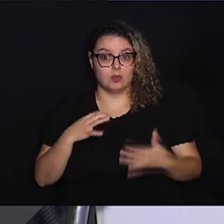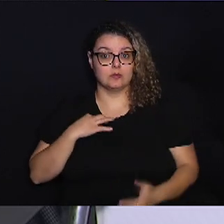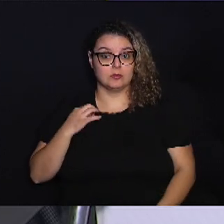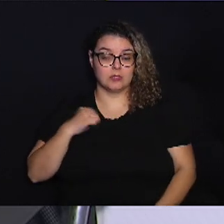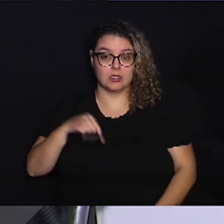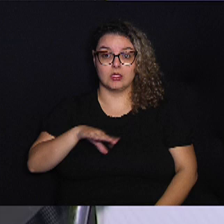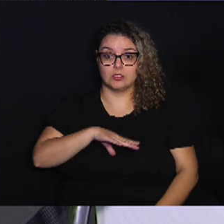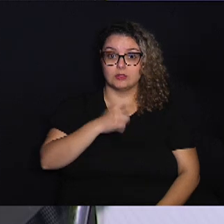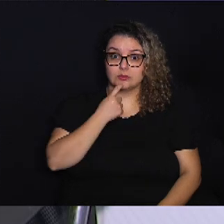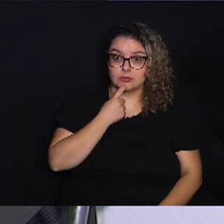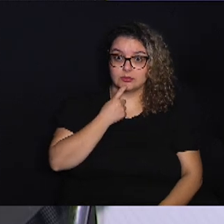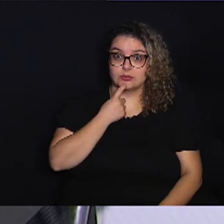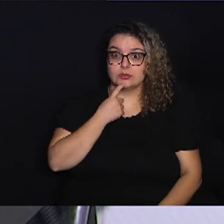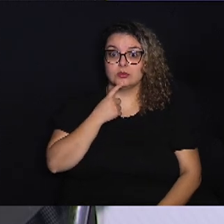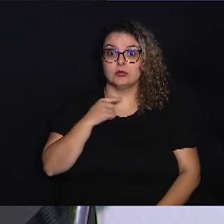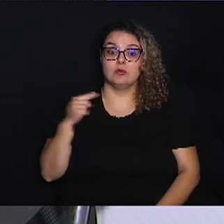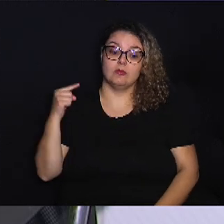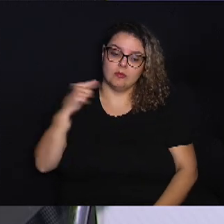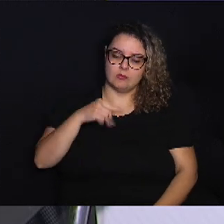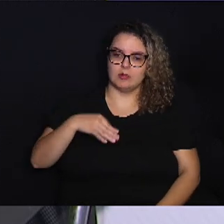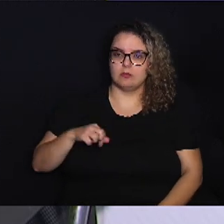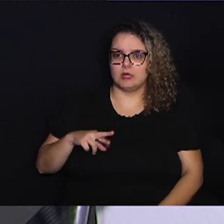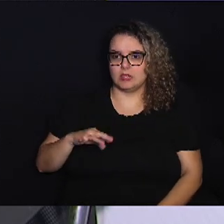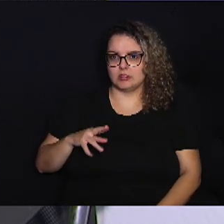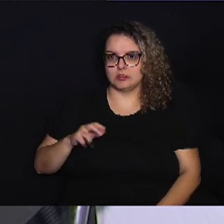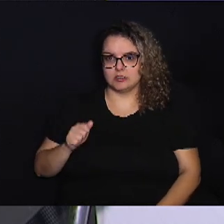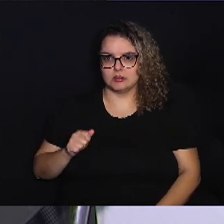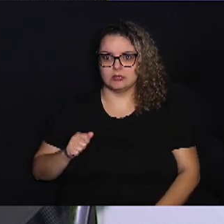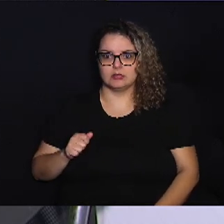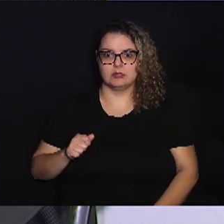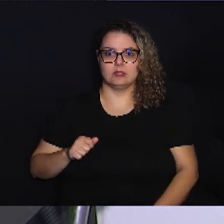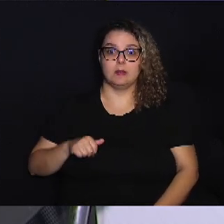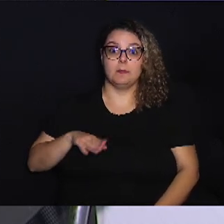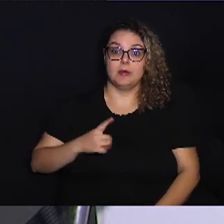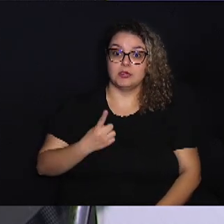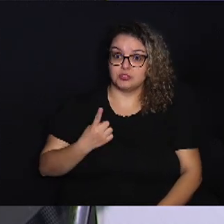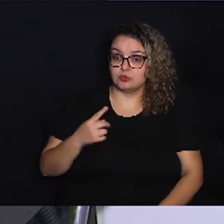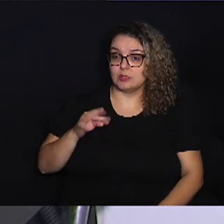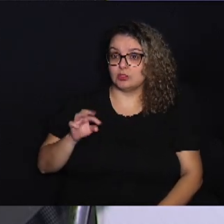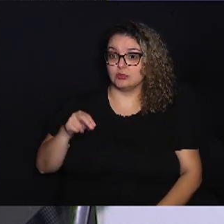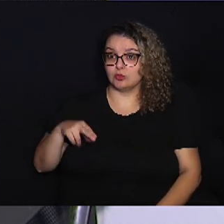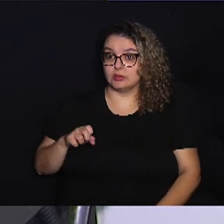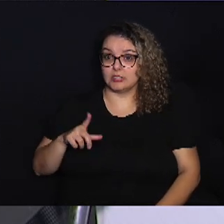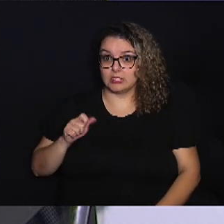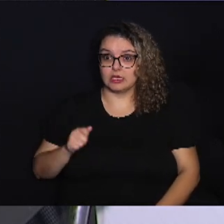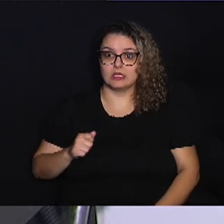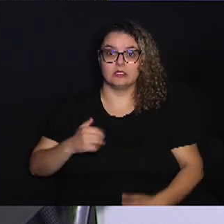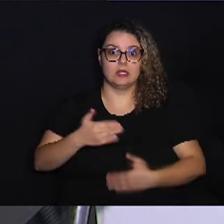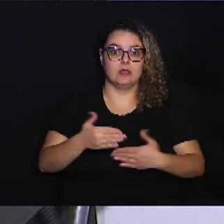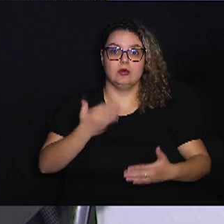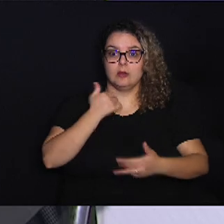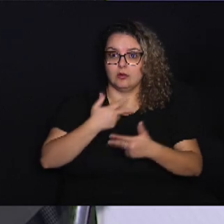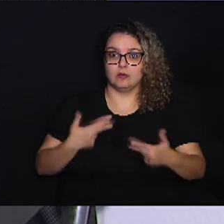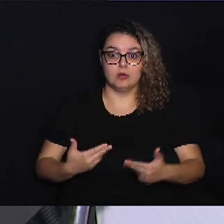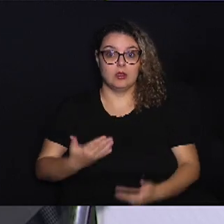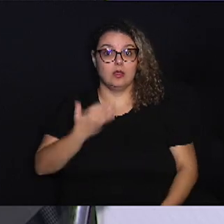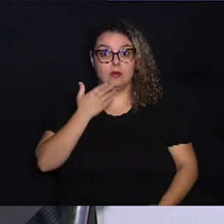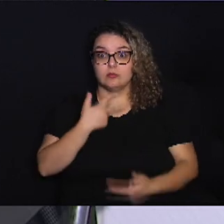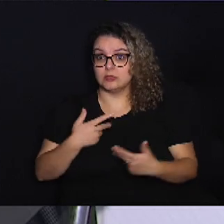Campinas foi para Mariana. A gente arrecadou mais de 1 tonelada de doação entre cesta básica, comida,